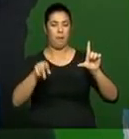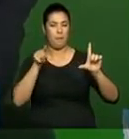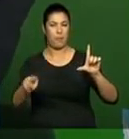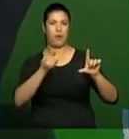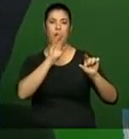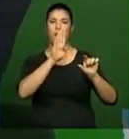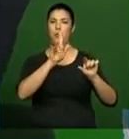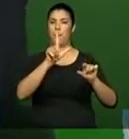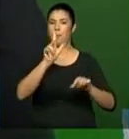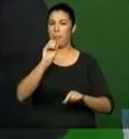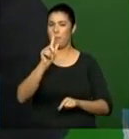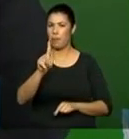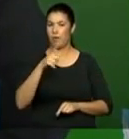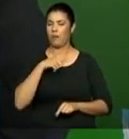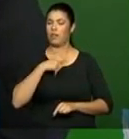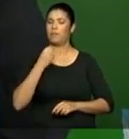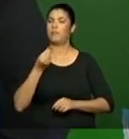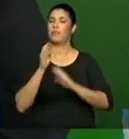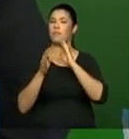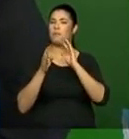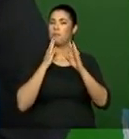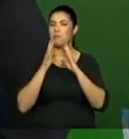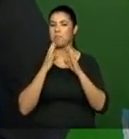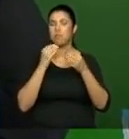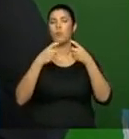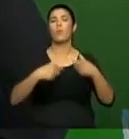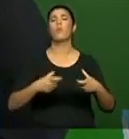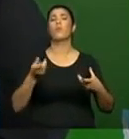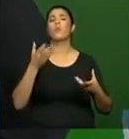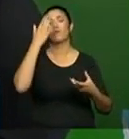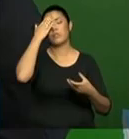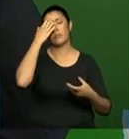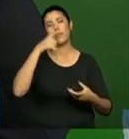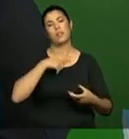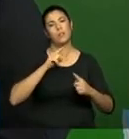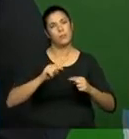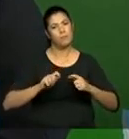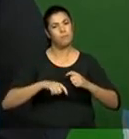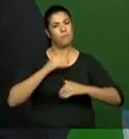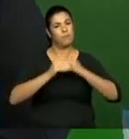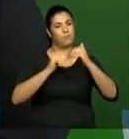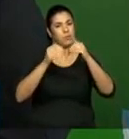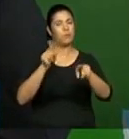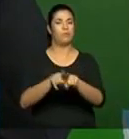tal blog, eu li isso aqui em tal... Ou seja, esse é um avanço que esse é o grande desafio que a internet vai ter.